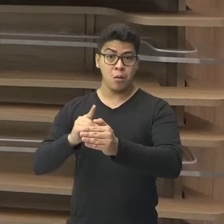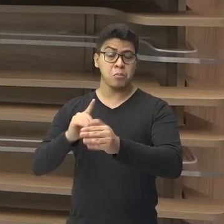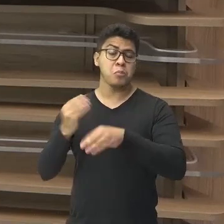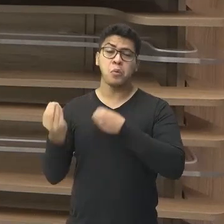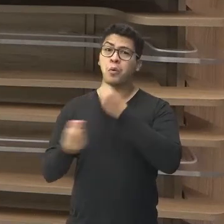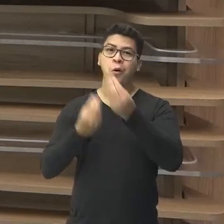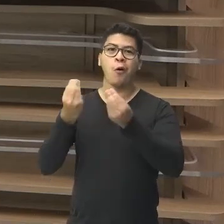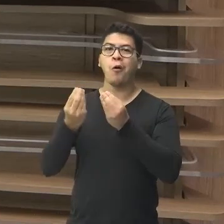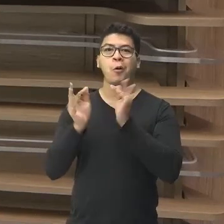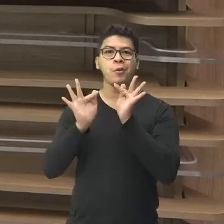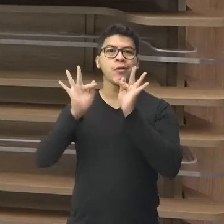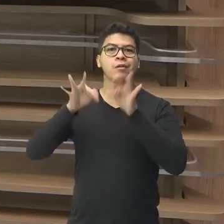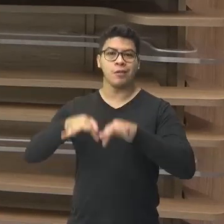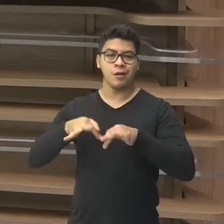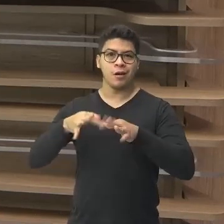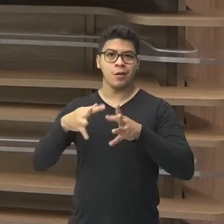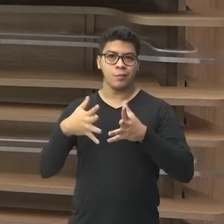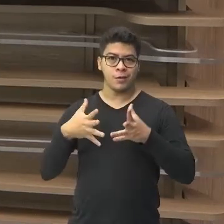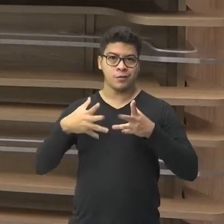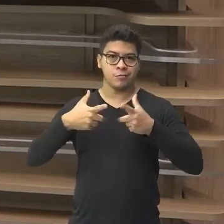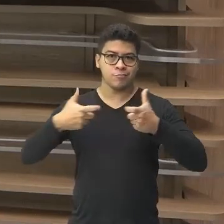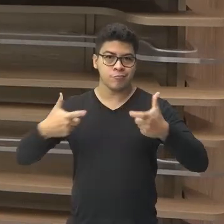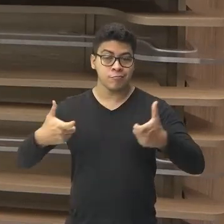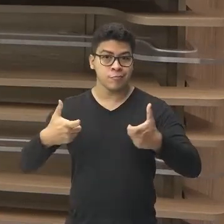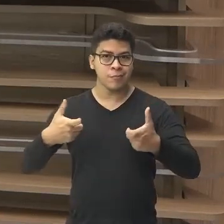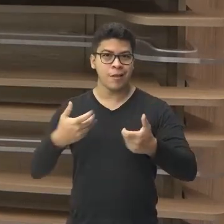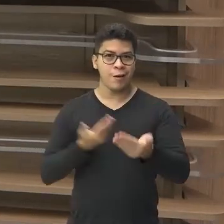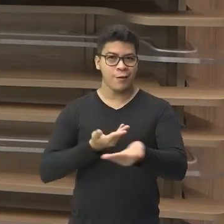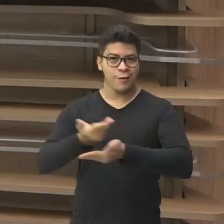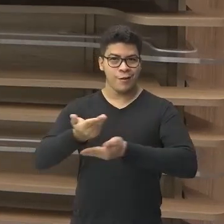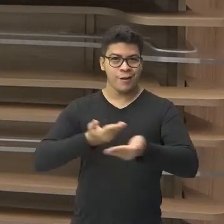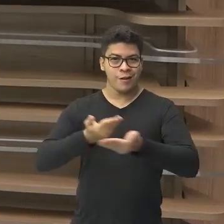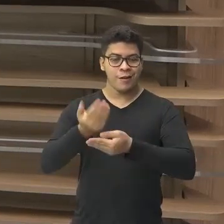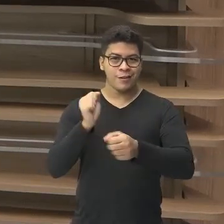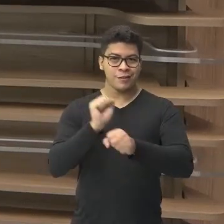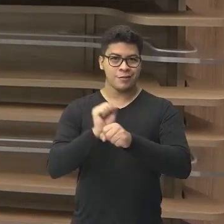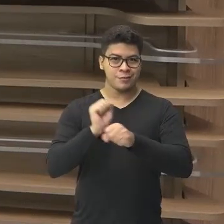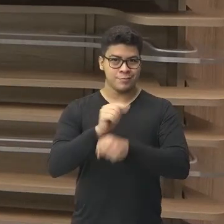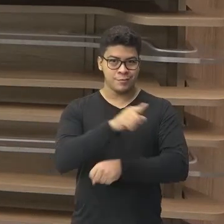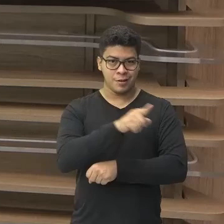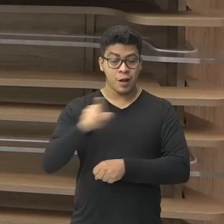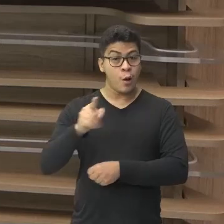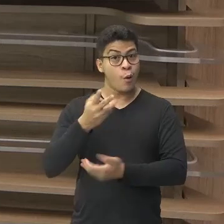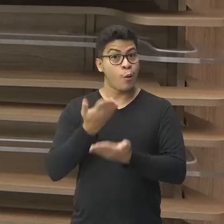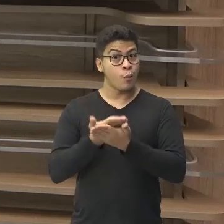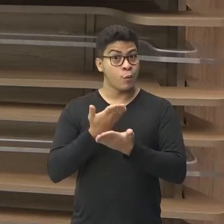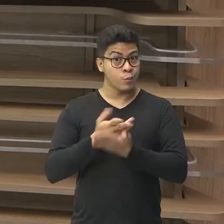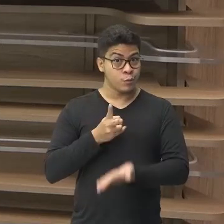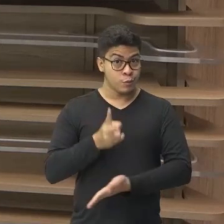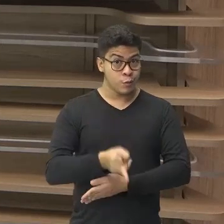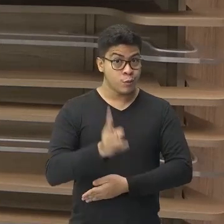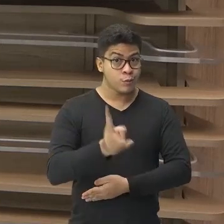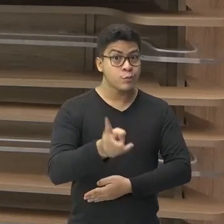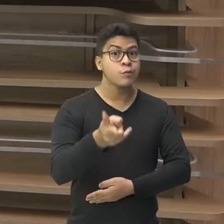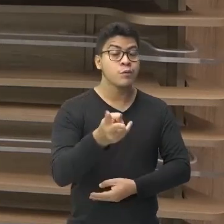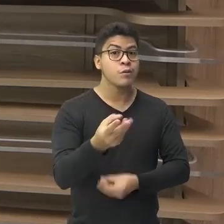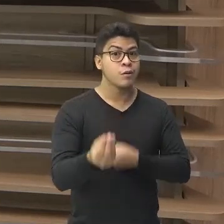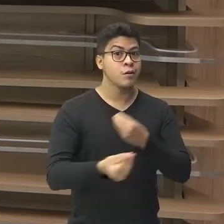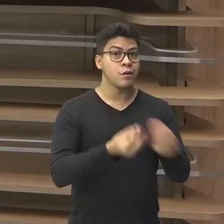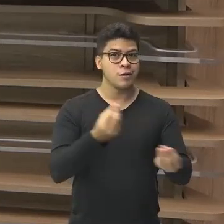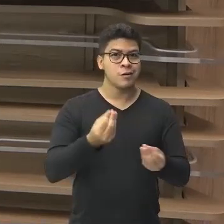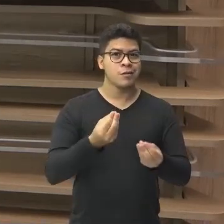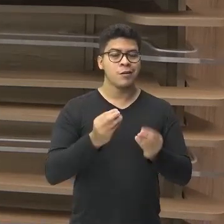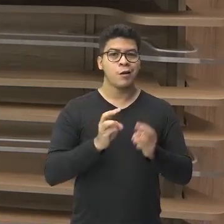Então eu conto com vocês para muitas interatividades. Não deixem de continuar os seus estudos aí através dos nossos